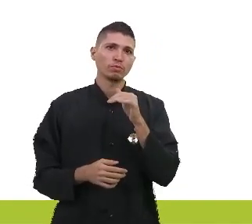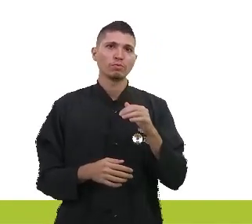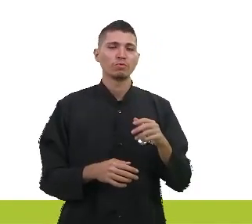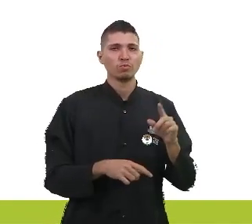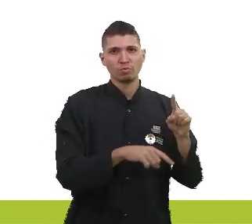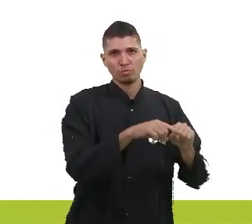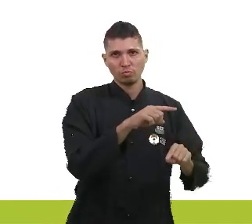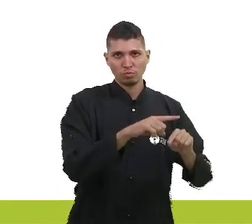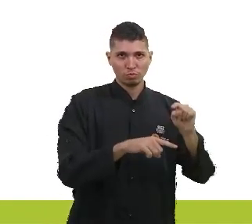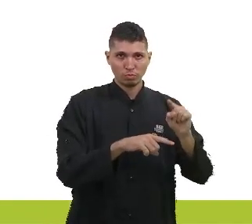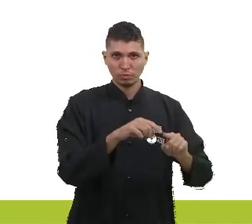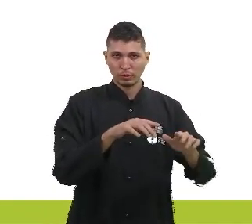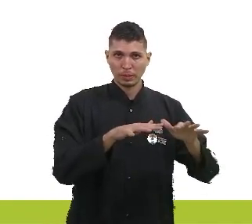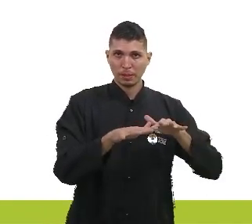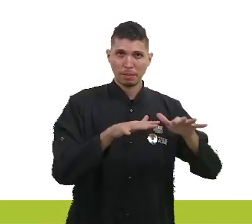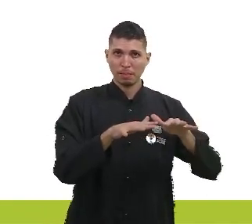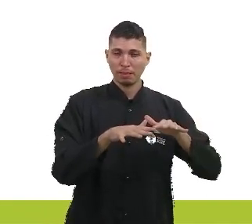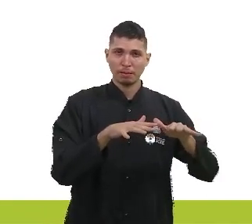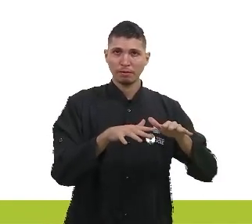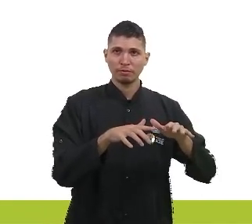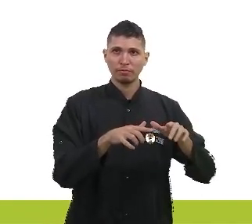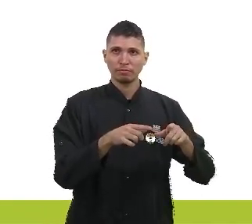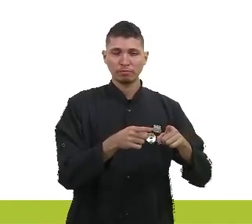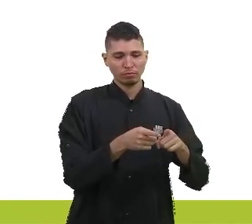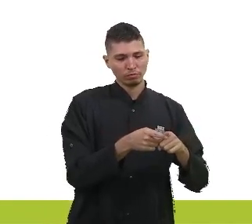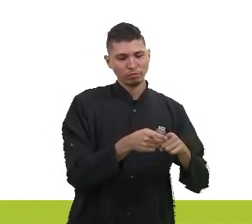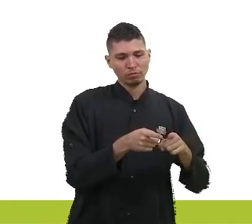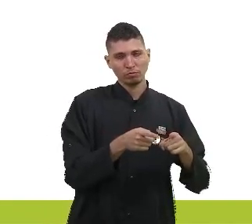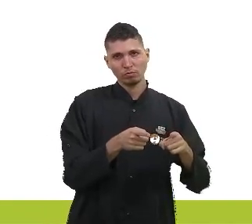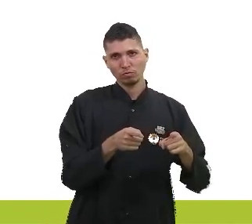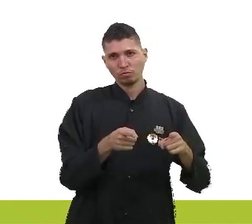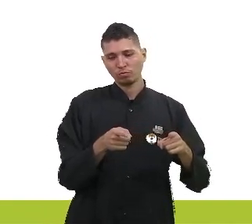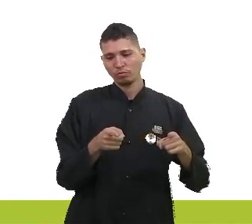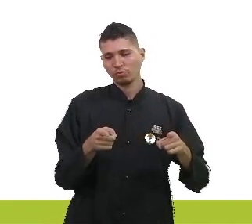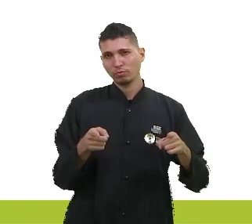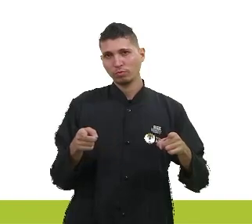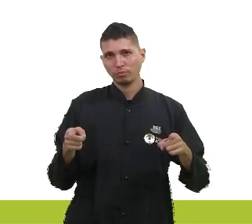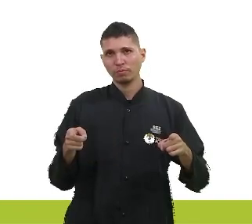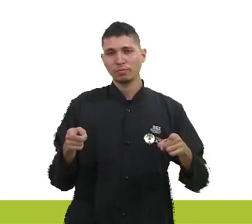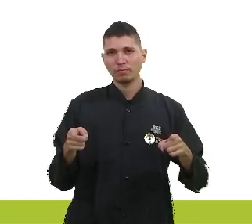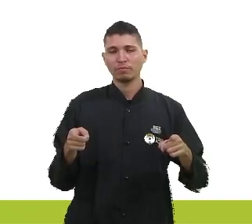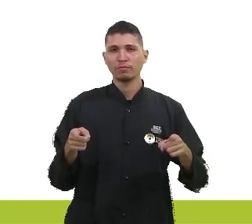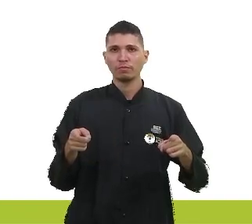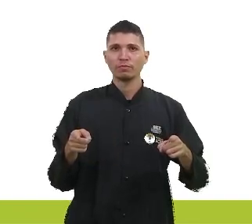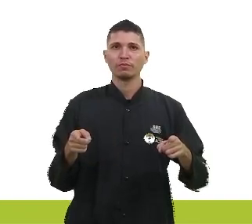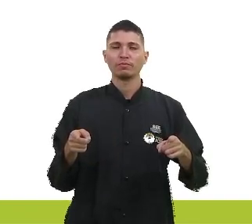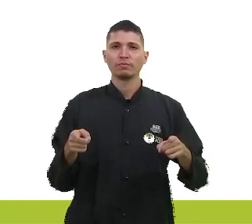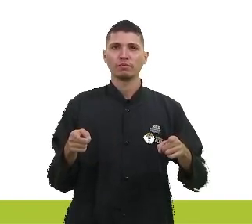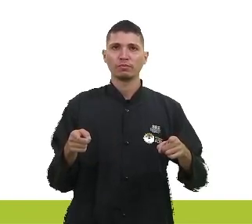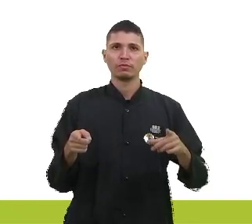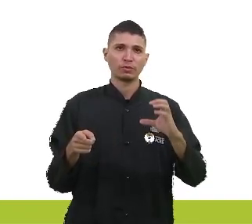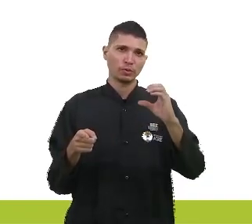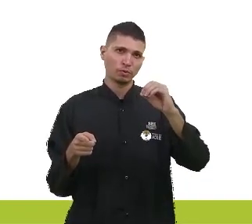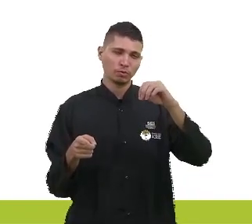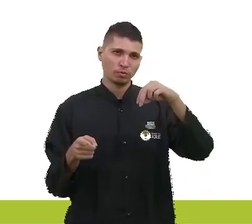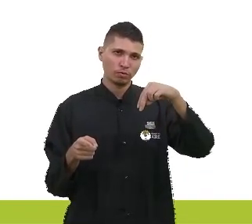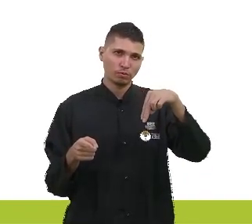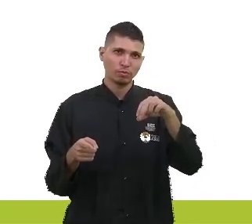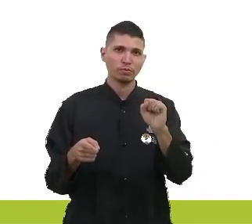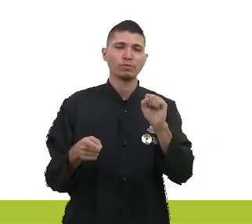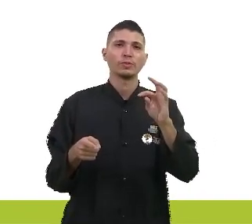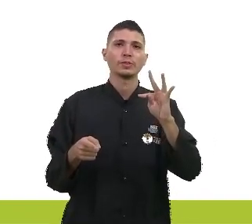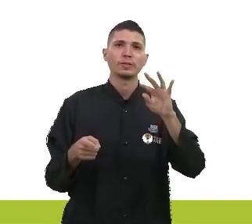corpo estava em movimento em uma linha reta, com velocidade constante, né? Então ele tinha aí um MRU.